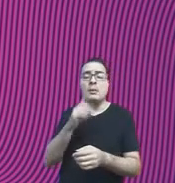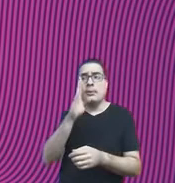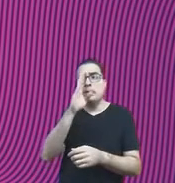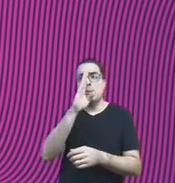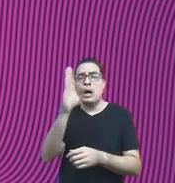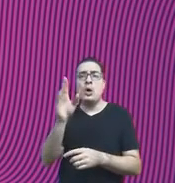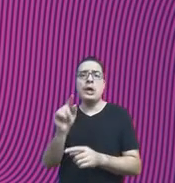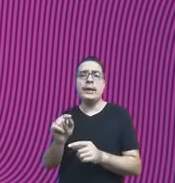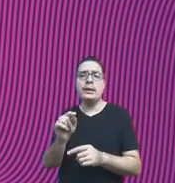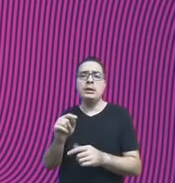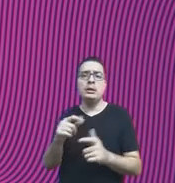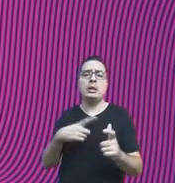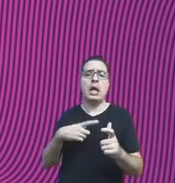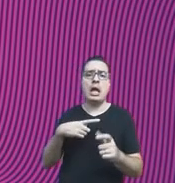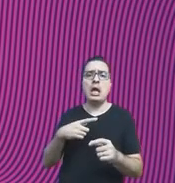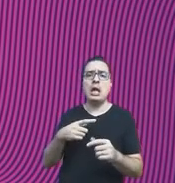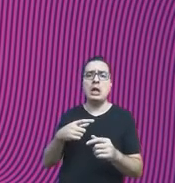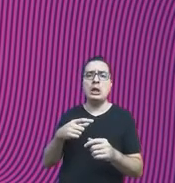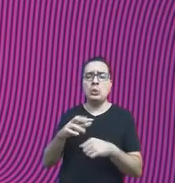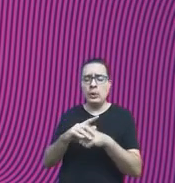tem os exemplos, né? Doenças crônicas,